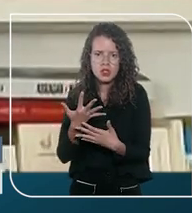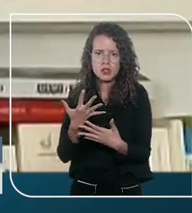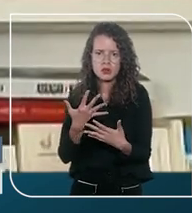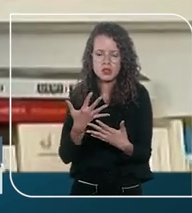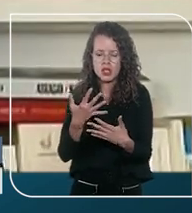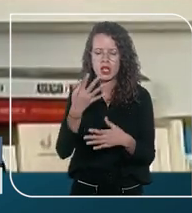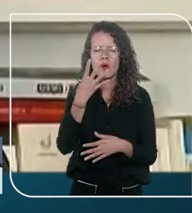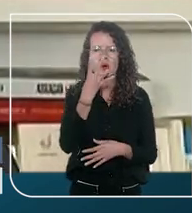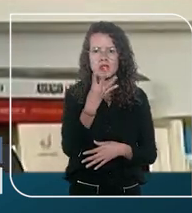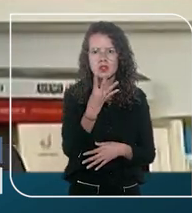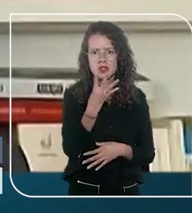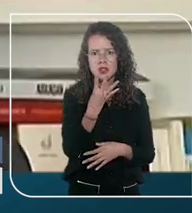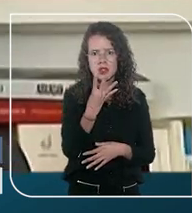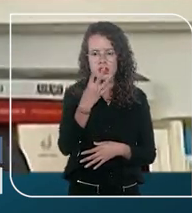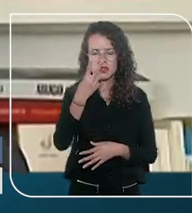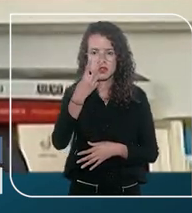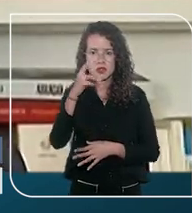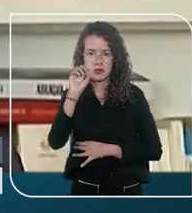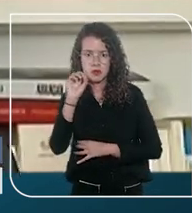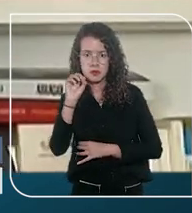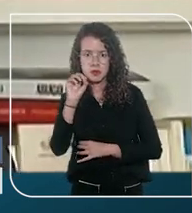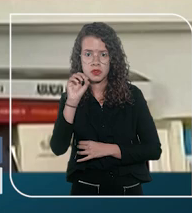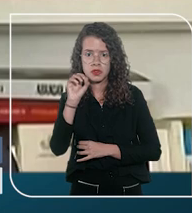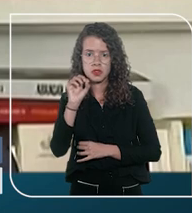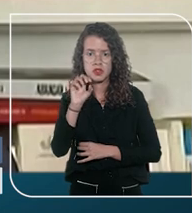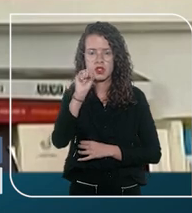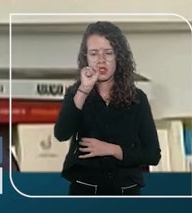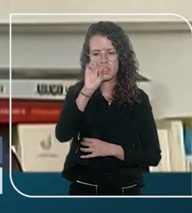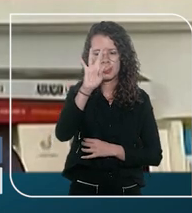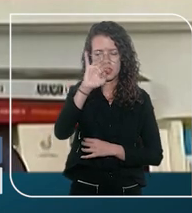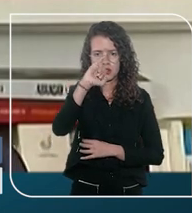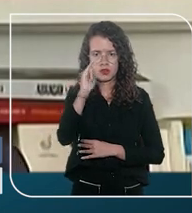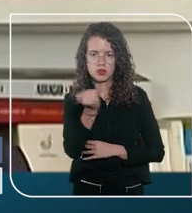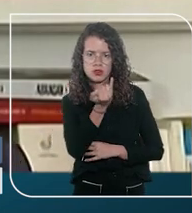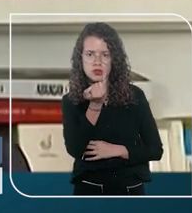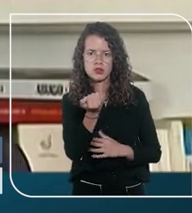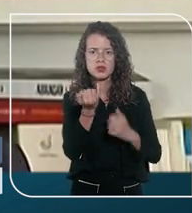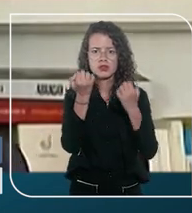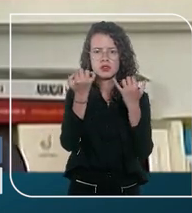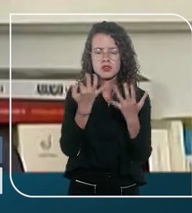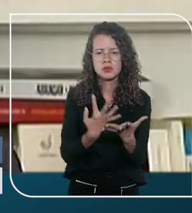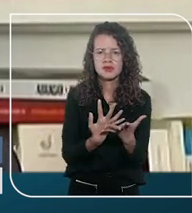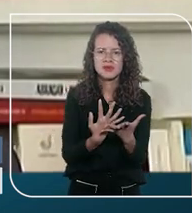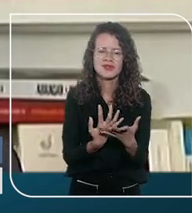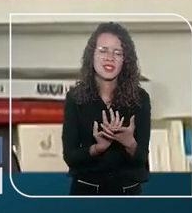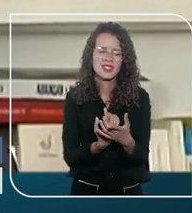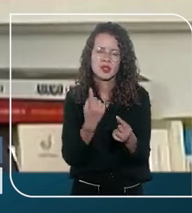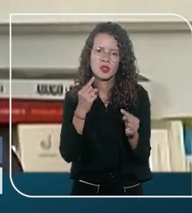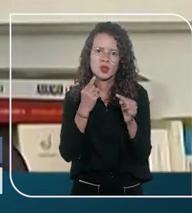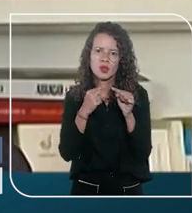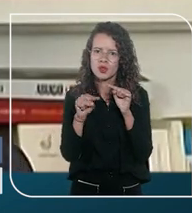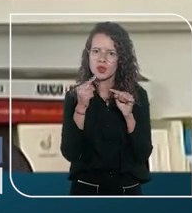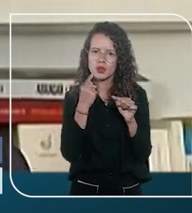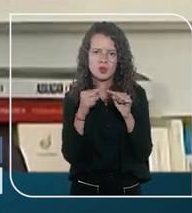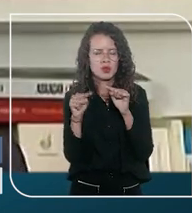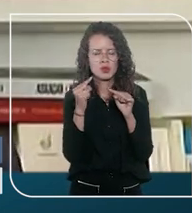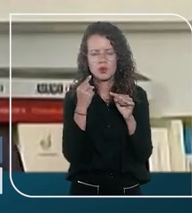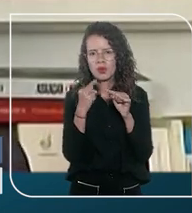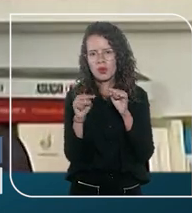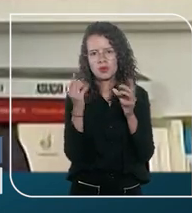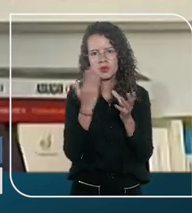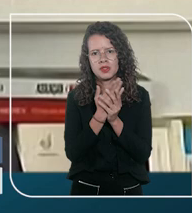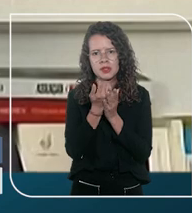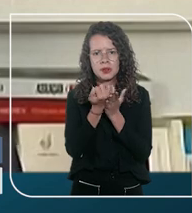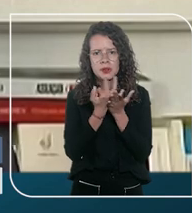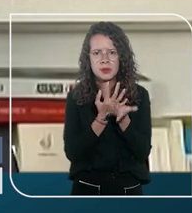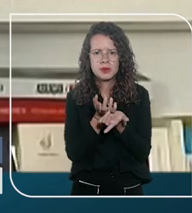súmula 420 do Superior Tribunal de Justiça diz que é incabível, né, em sede de embargos de divergência, até